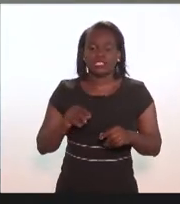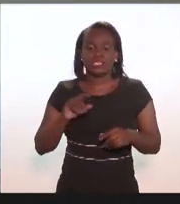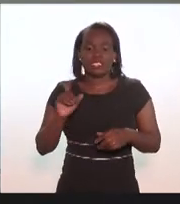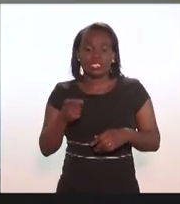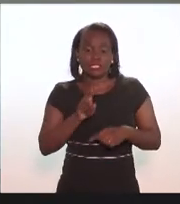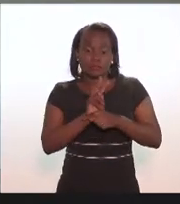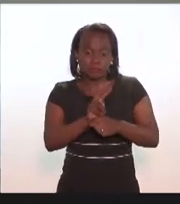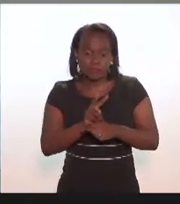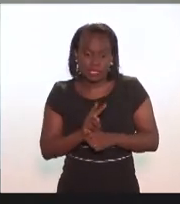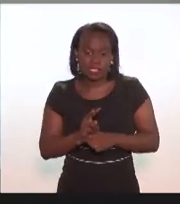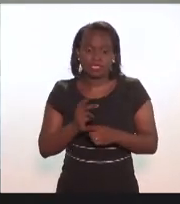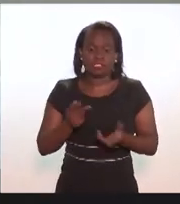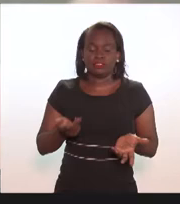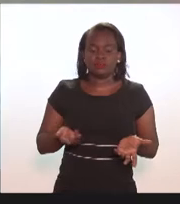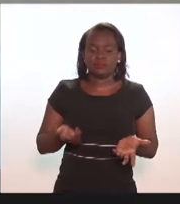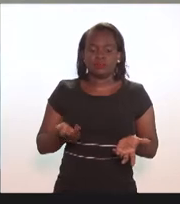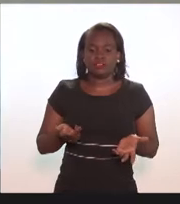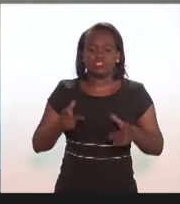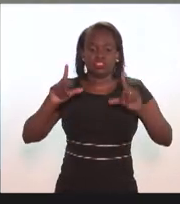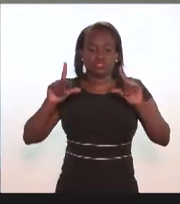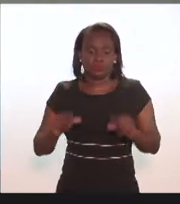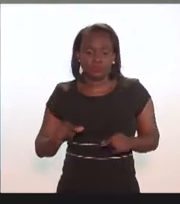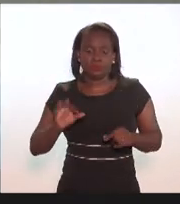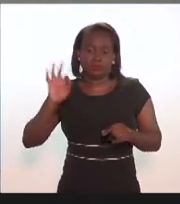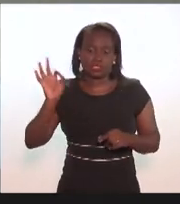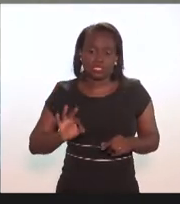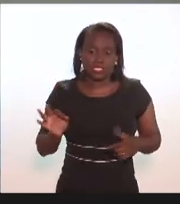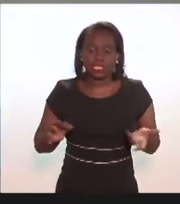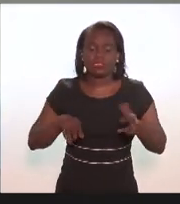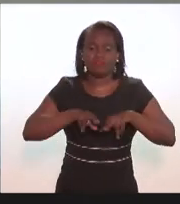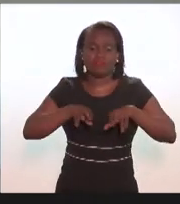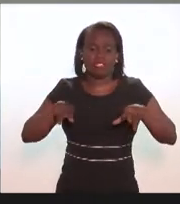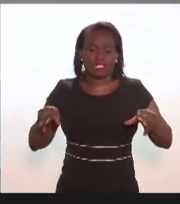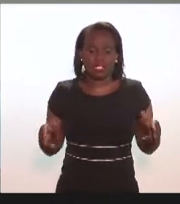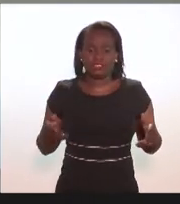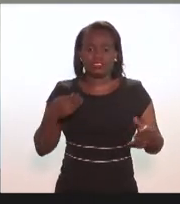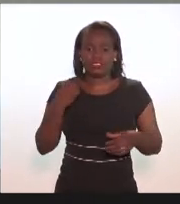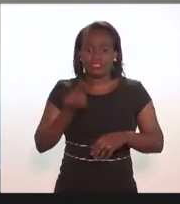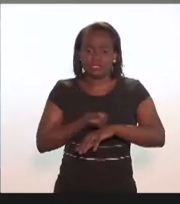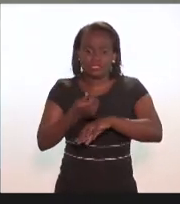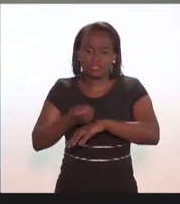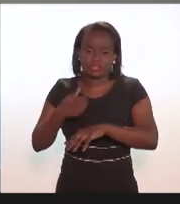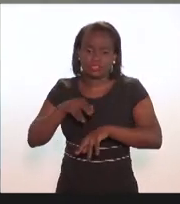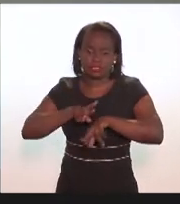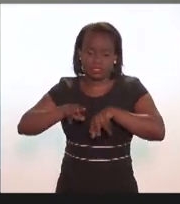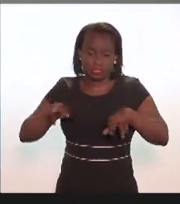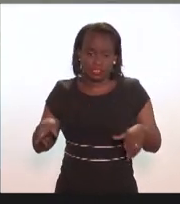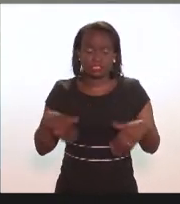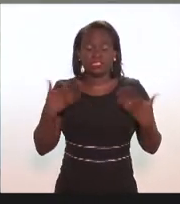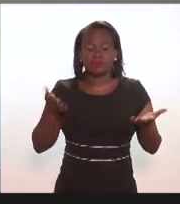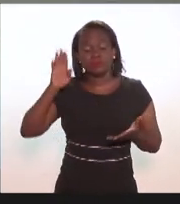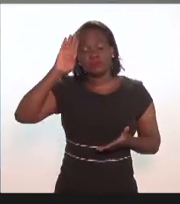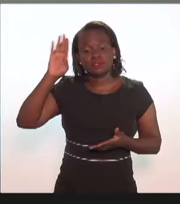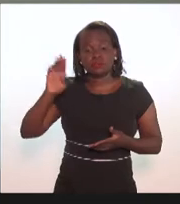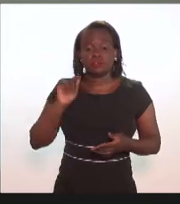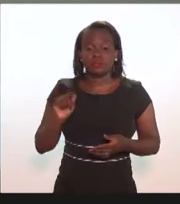presumido, redução de alíquota, várias formas de conceder incentivo e, acima de